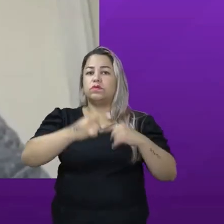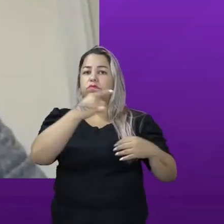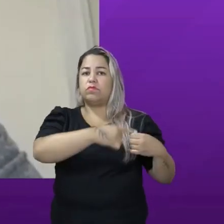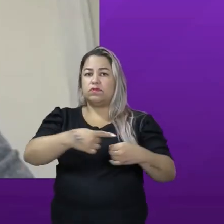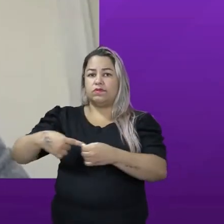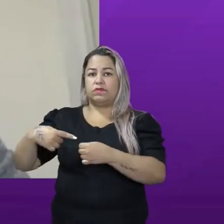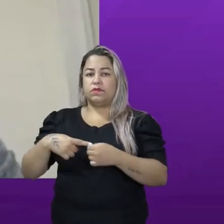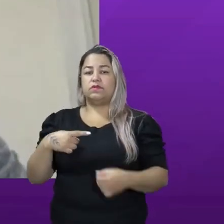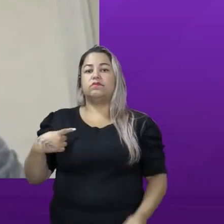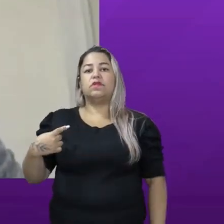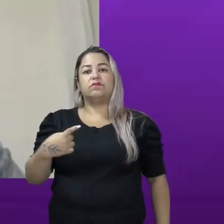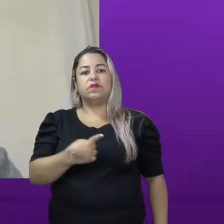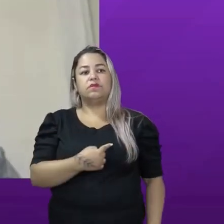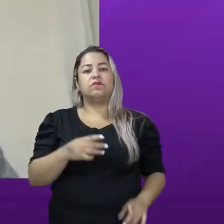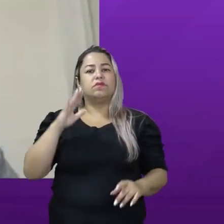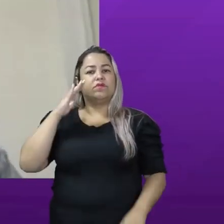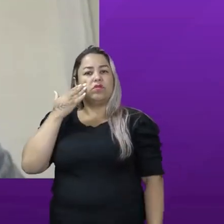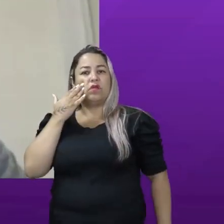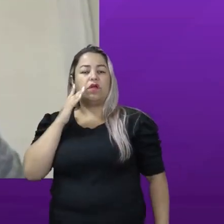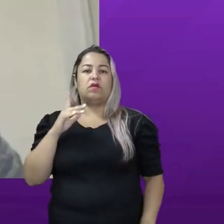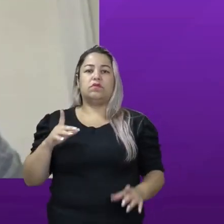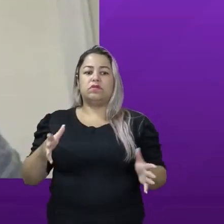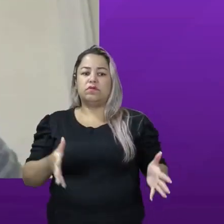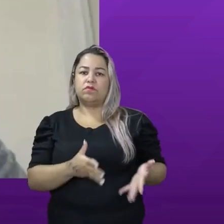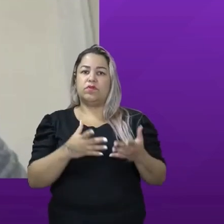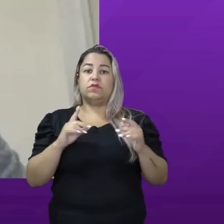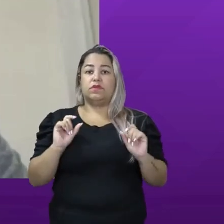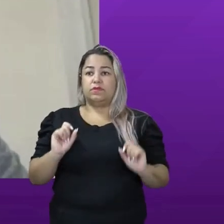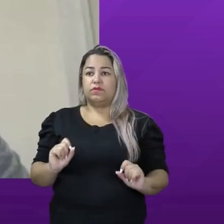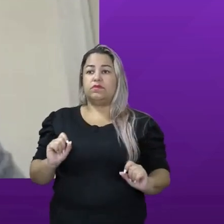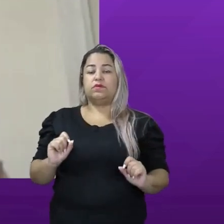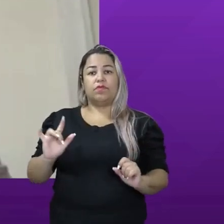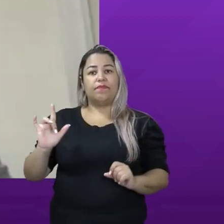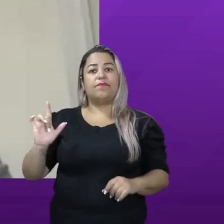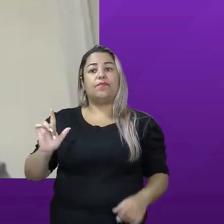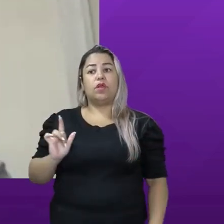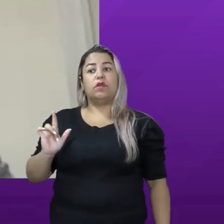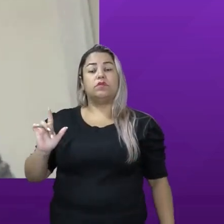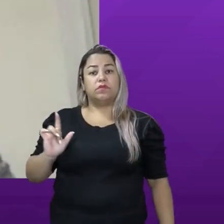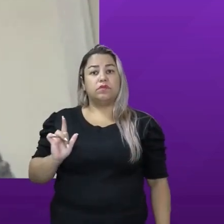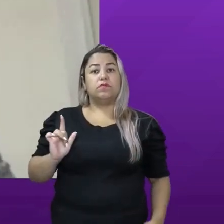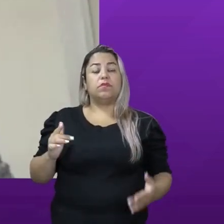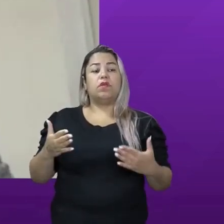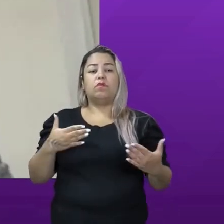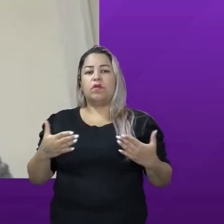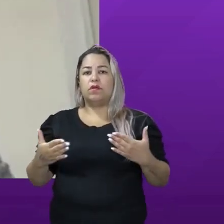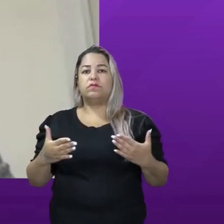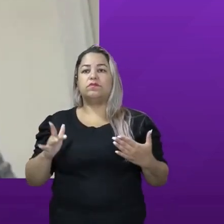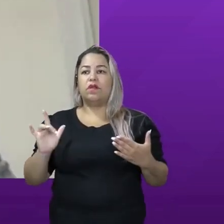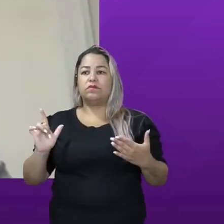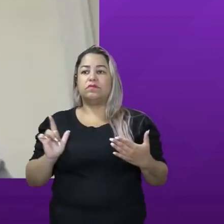cidades. Nós deixamos de entender as nossas potências. E aí, entendendo potências como essa relação